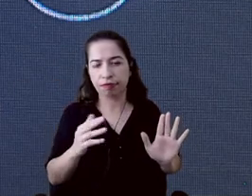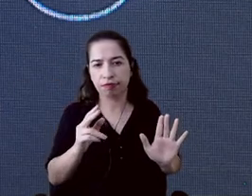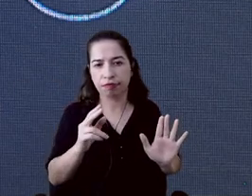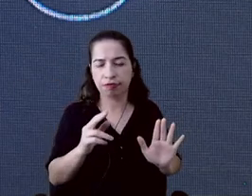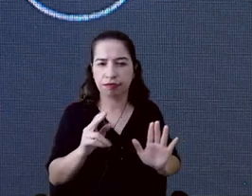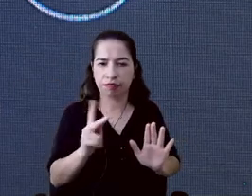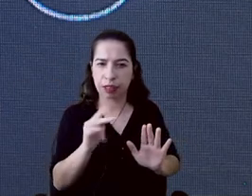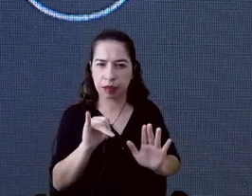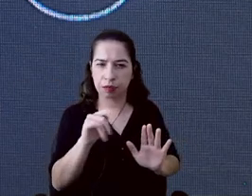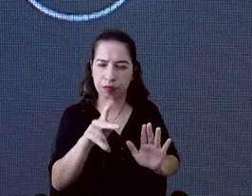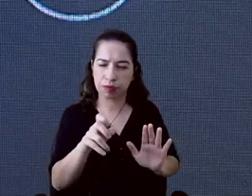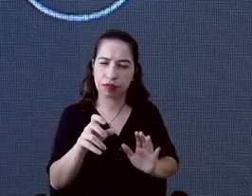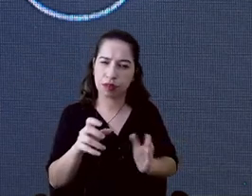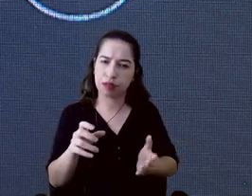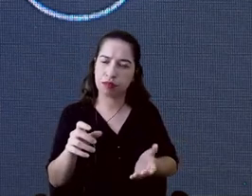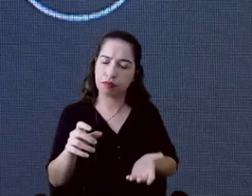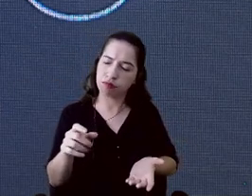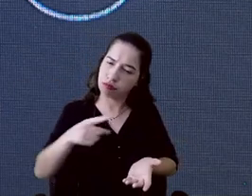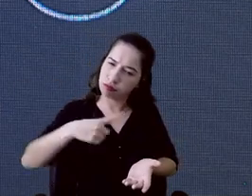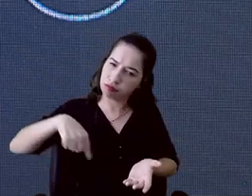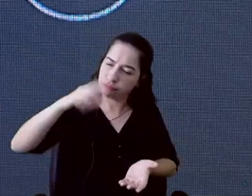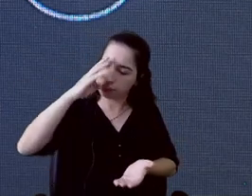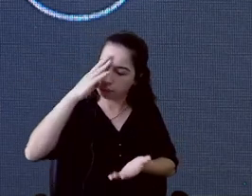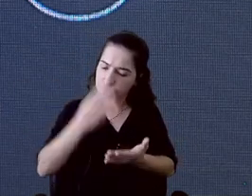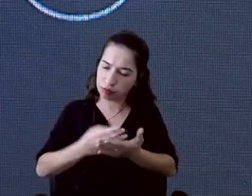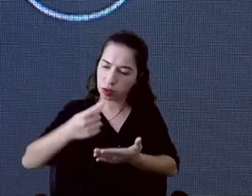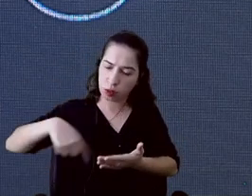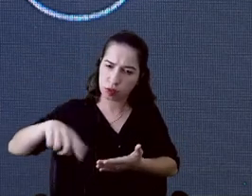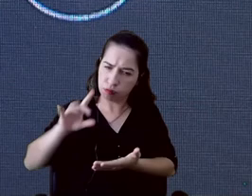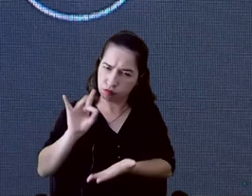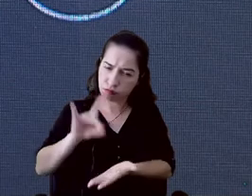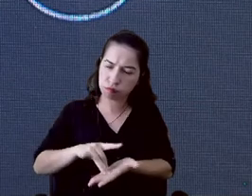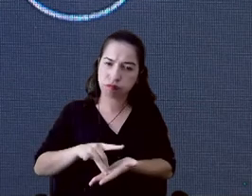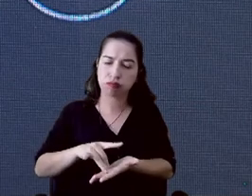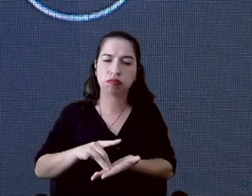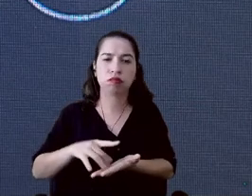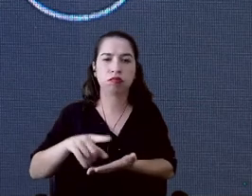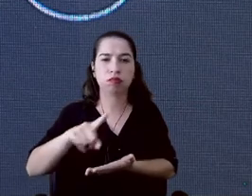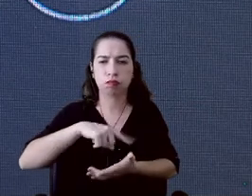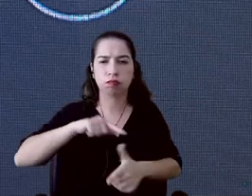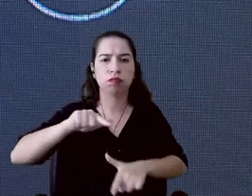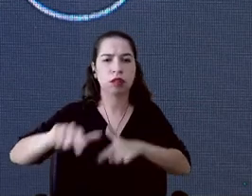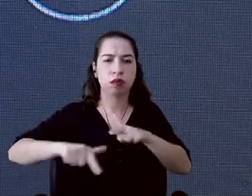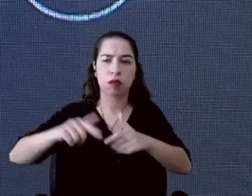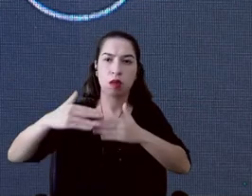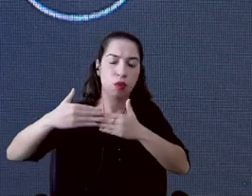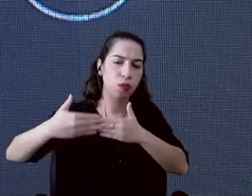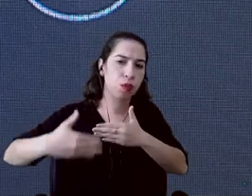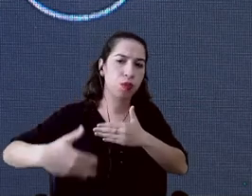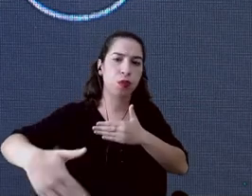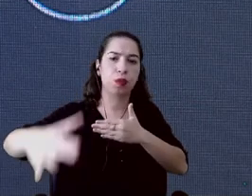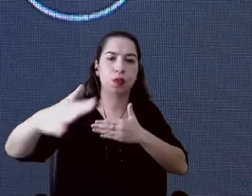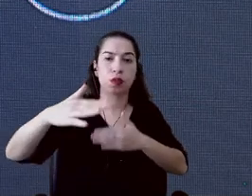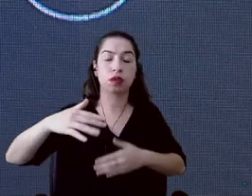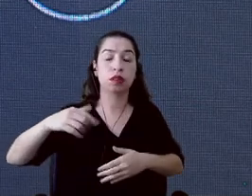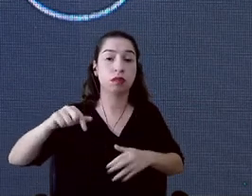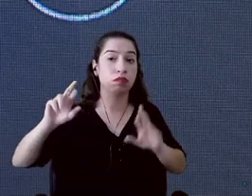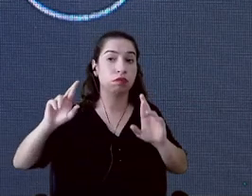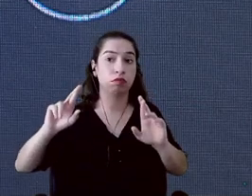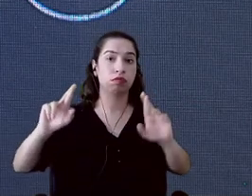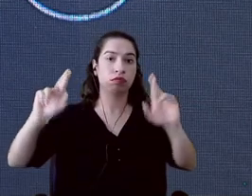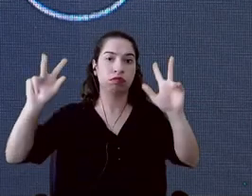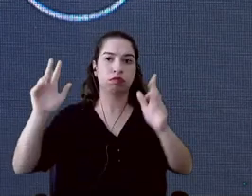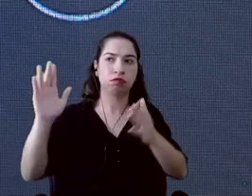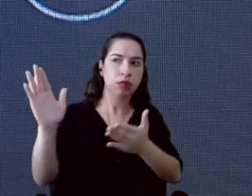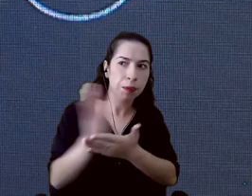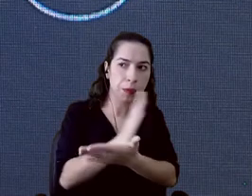gente né Nós somos genuínos e tamos entregando e a gente tá aqui para o longo prazo então isso distinguir um pouco as empresas e